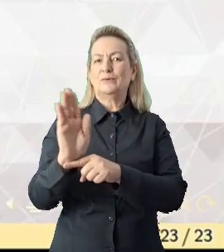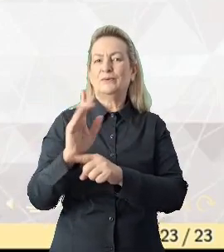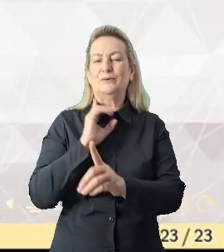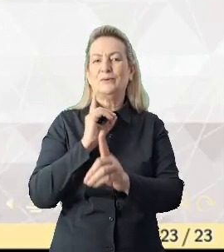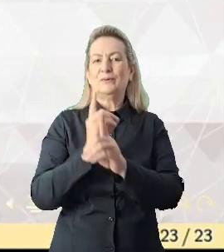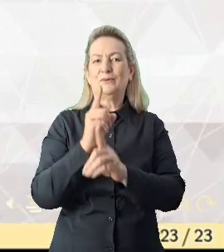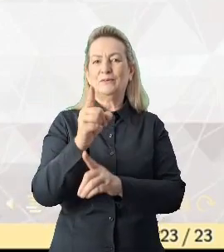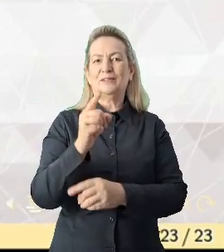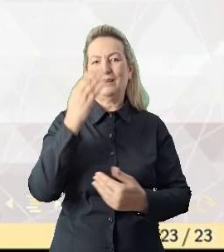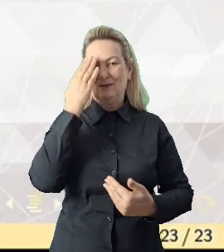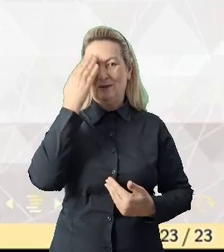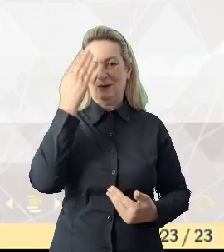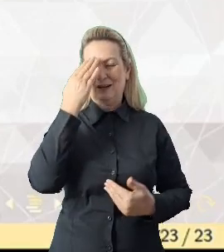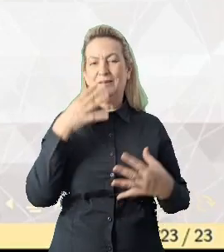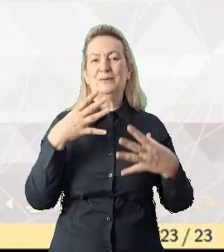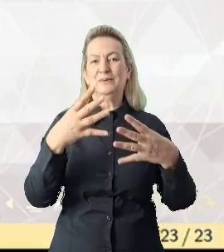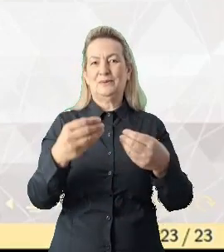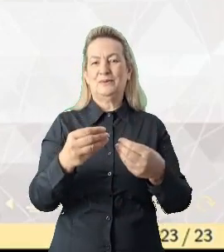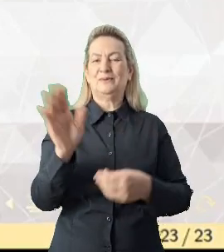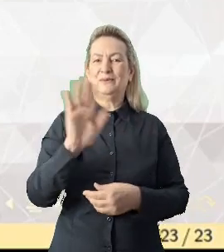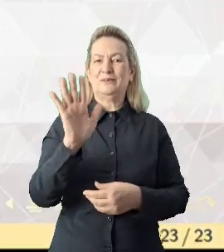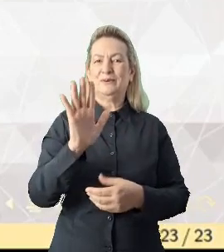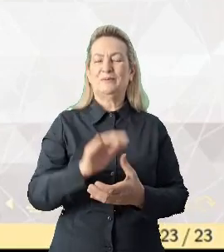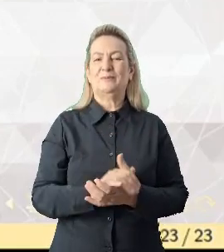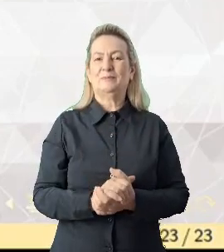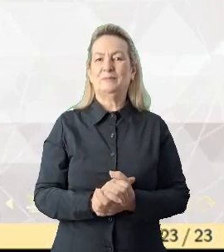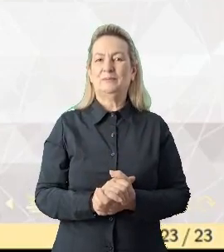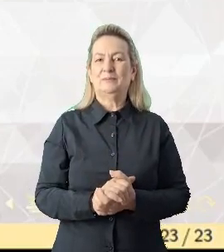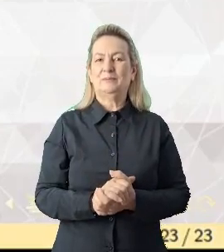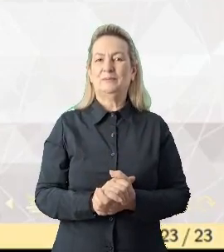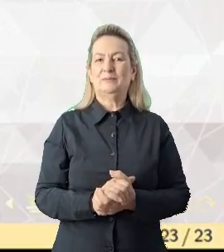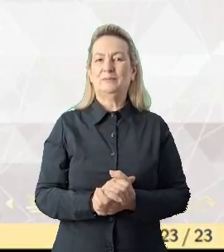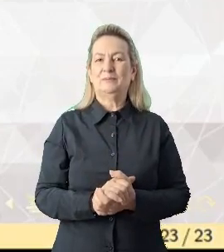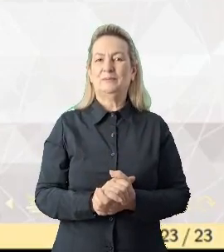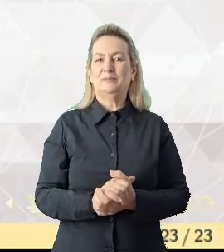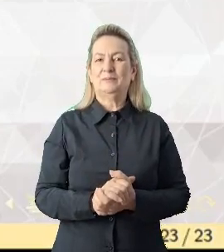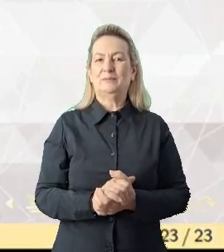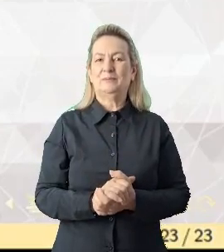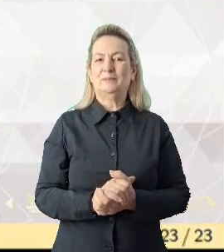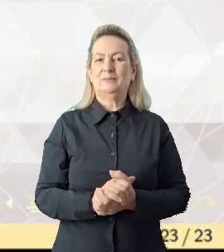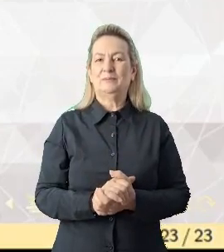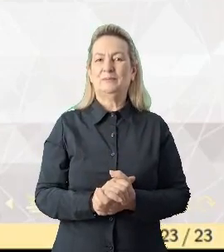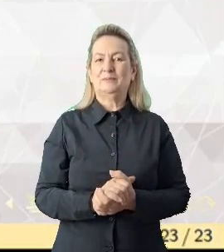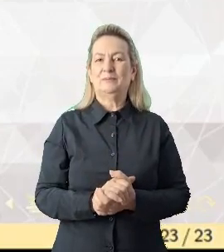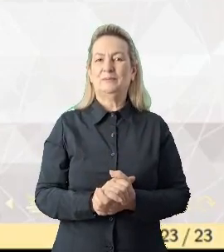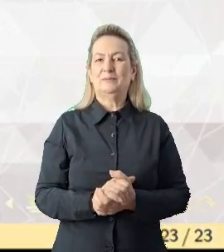e aguardem os próximos vídeos. Então, eu vejo vocês no próximo vídeo. Obrigado, professor Amaral. Obrigado a todos. Até a próxima.